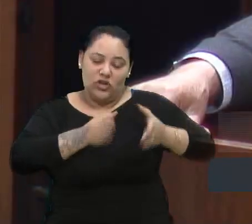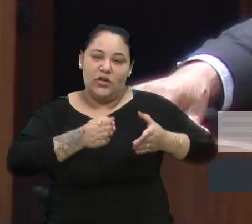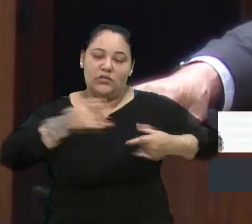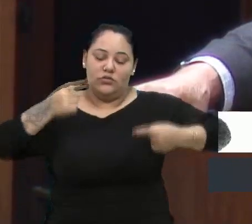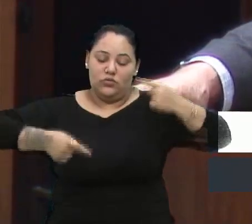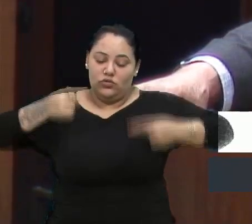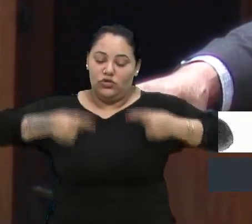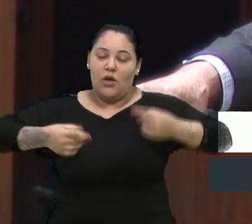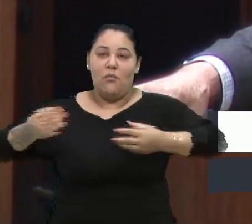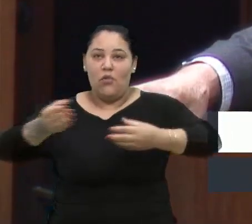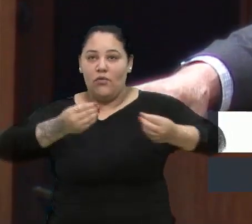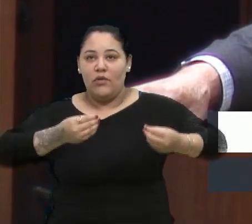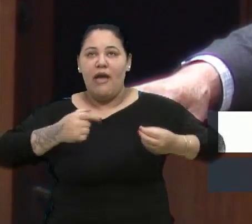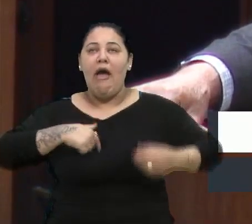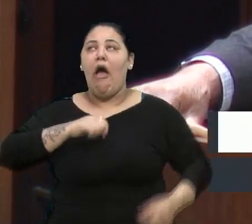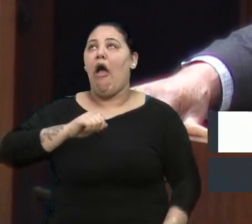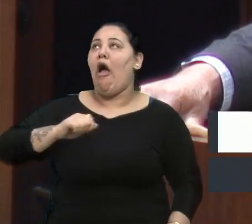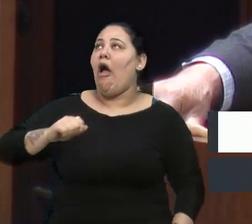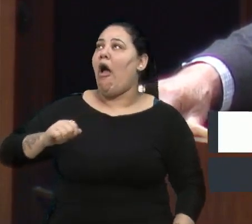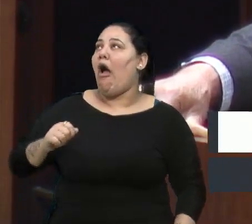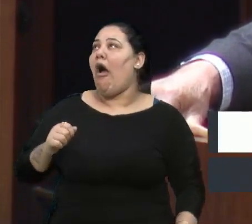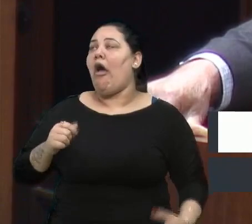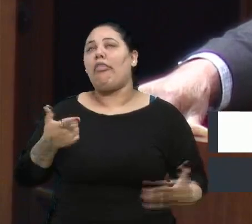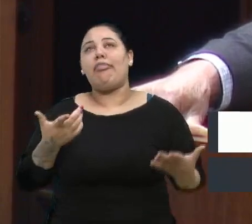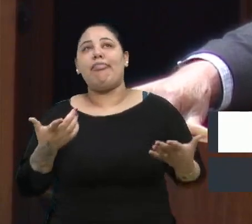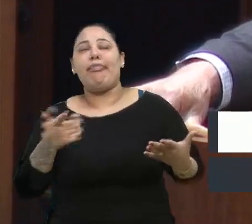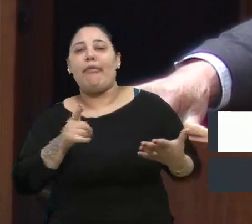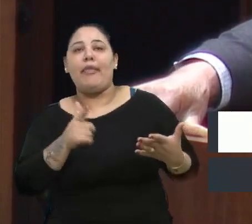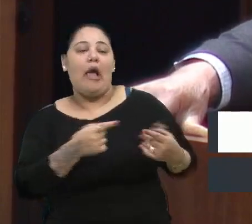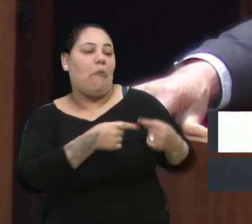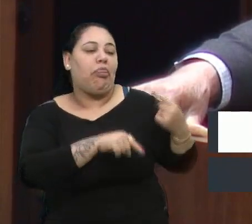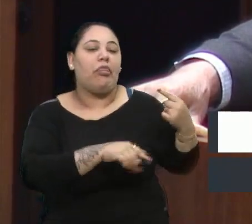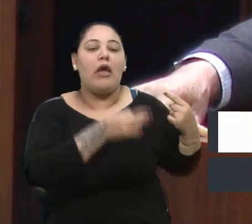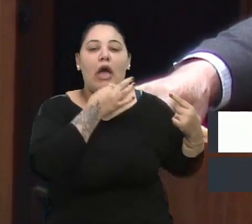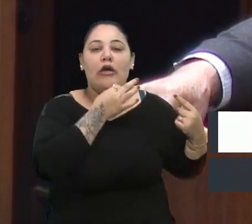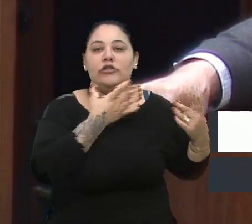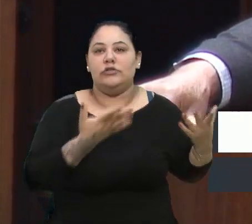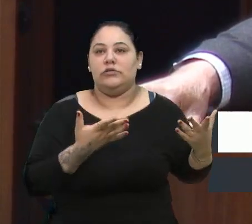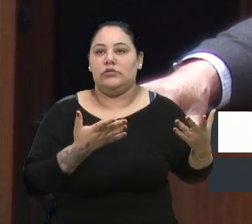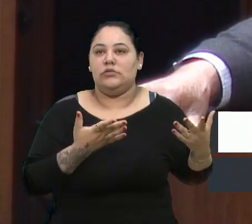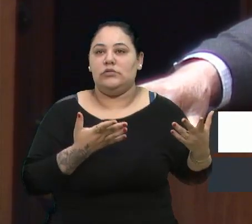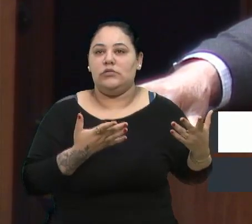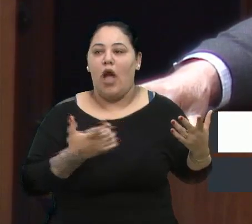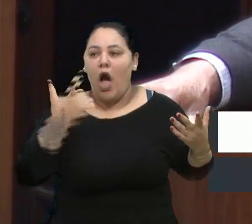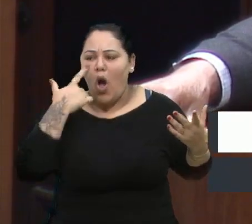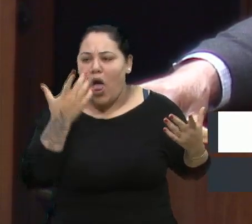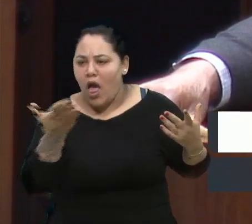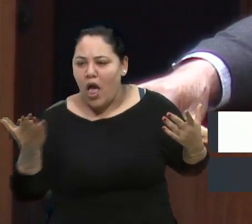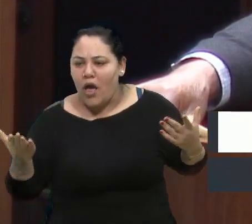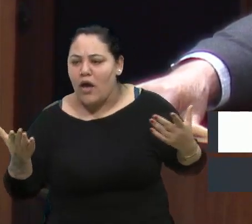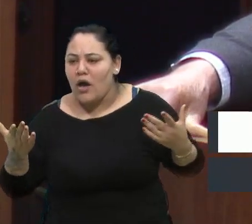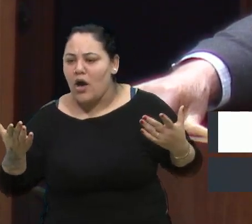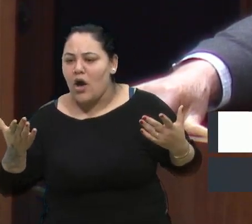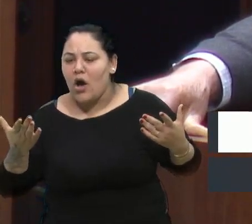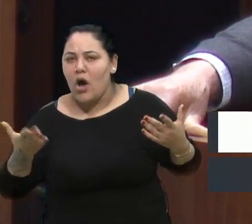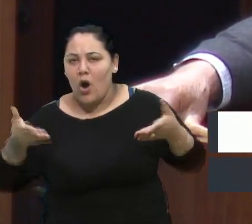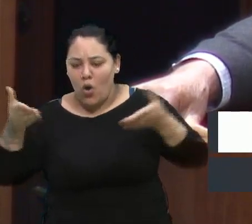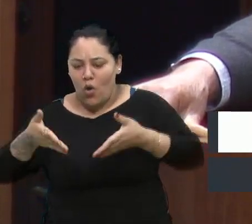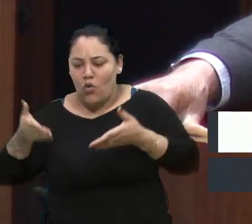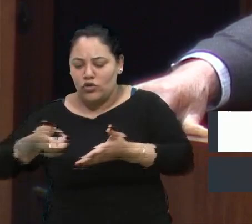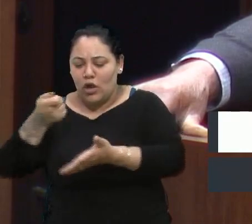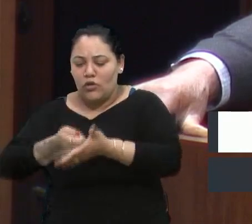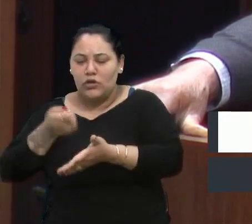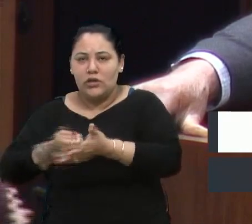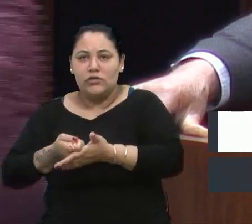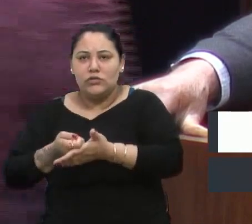aqui, não tem nada a ver com o nosso município. Ali nessa seara, se hoje se está lutando por construir